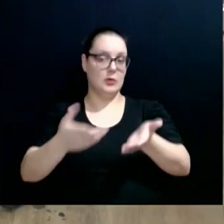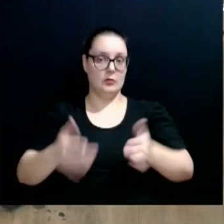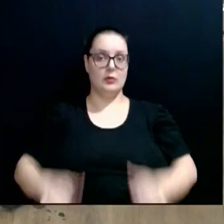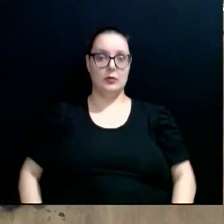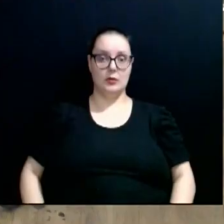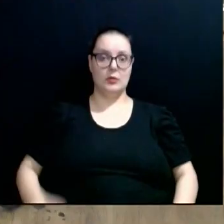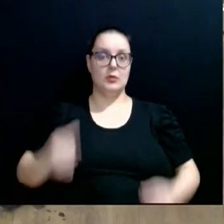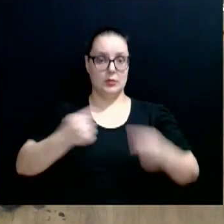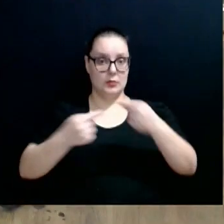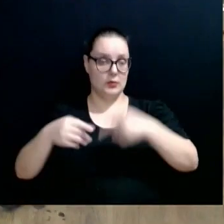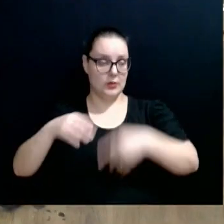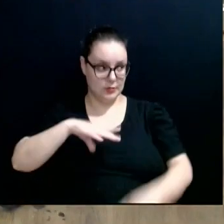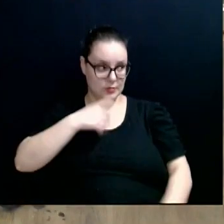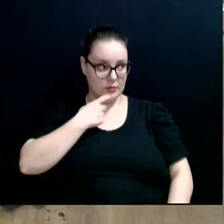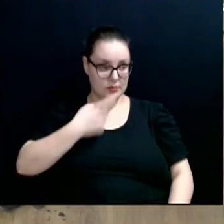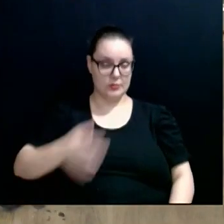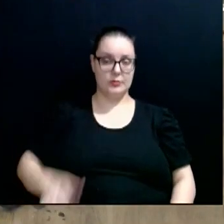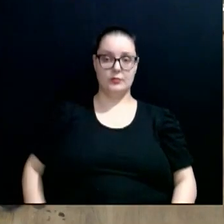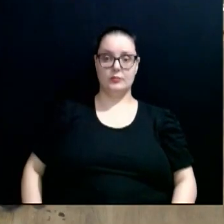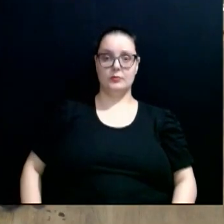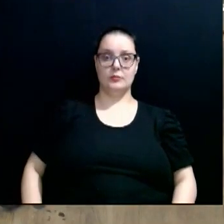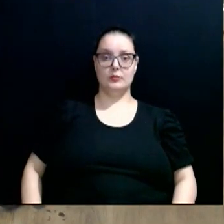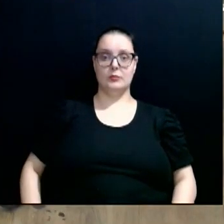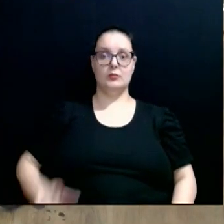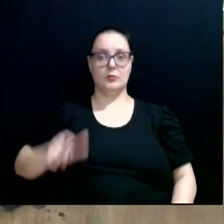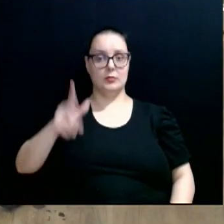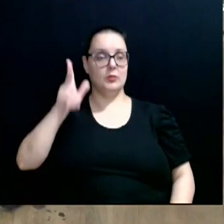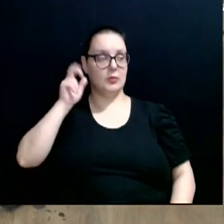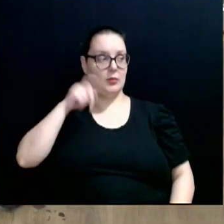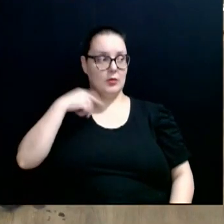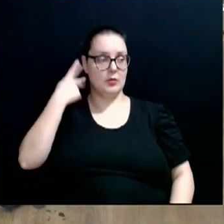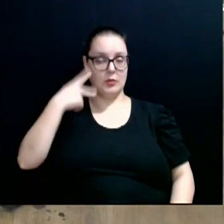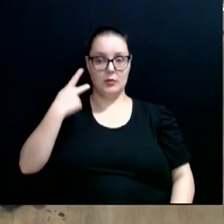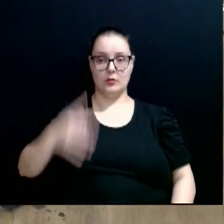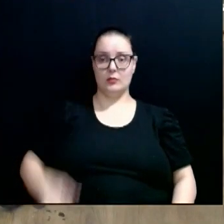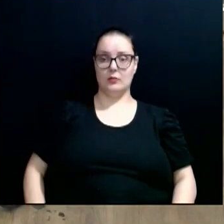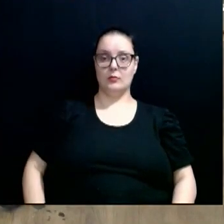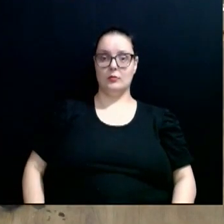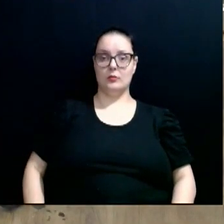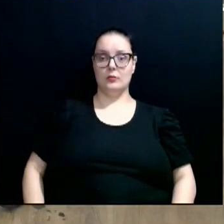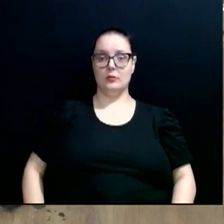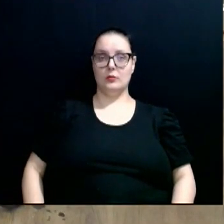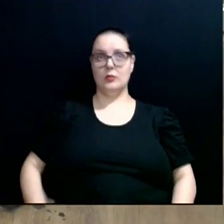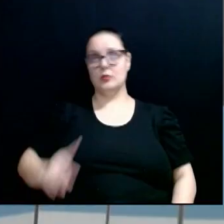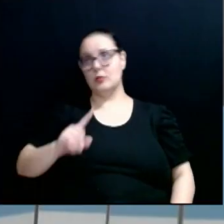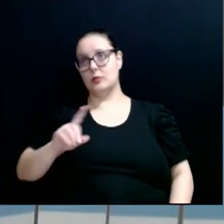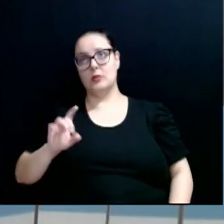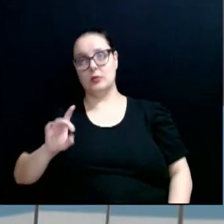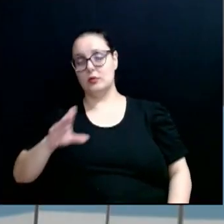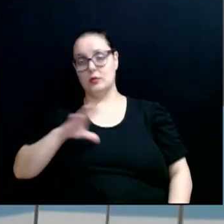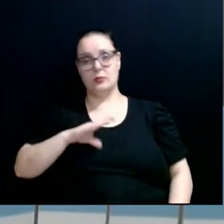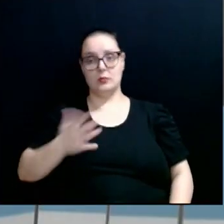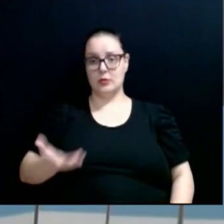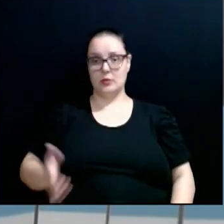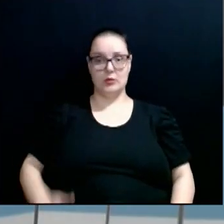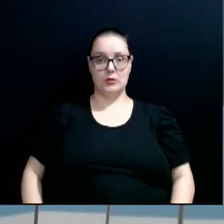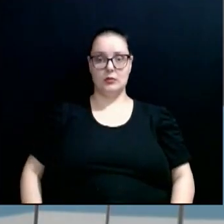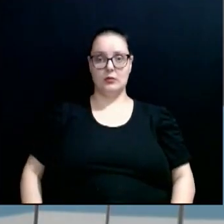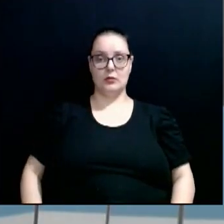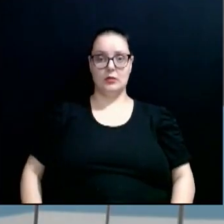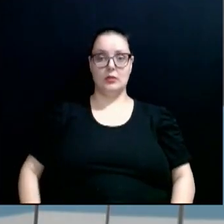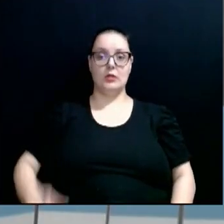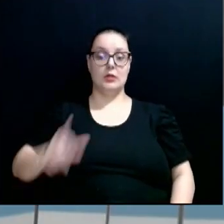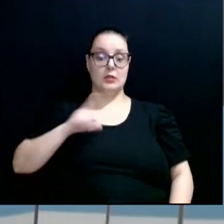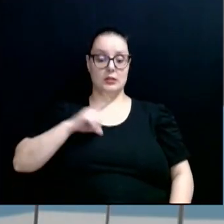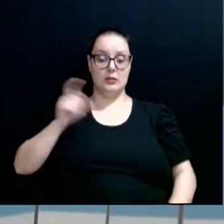de Campinas? Olha, depois quero ouvir o vereador. Na verdade, não é no município, né? A gente tem a possibilidade aí no ano